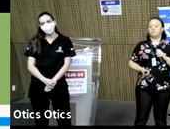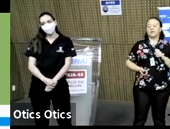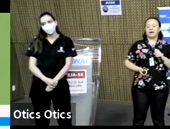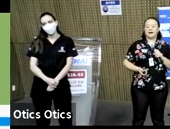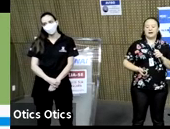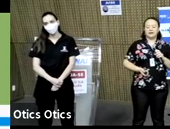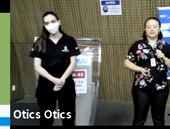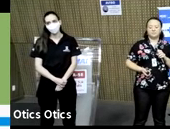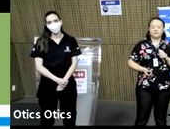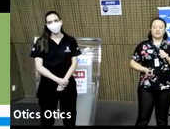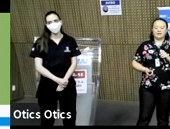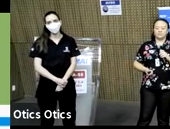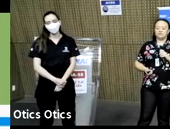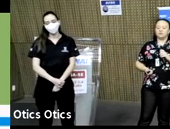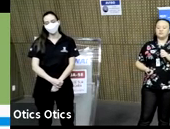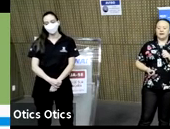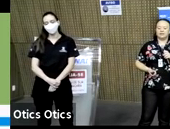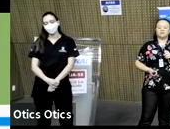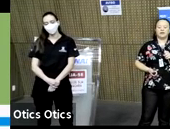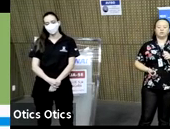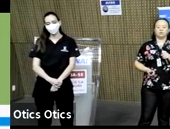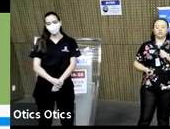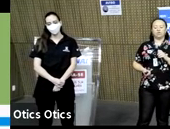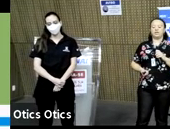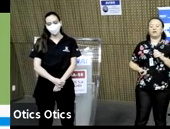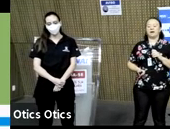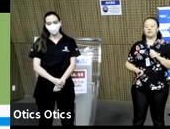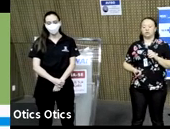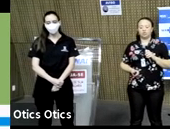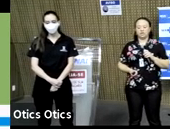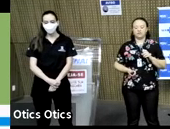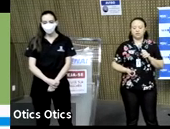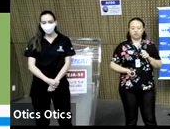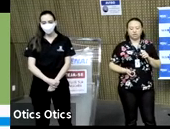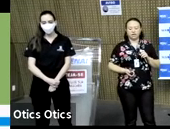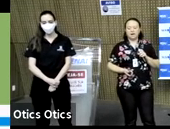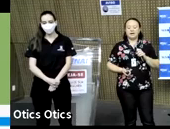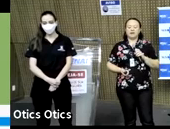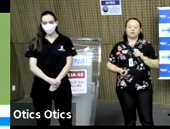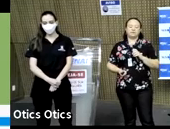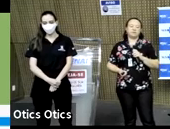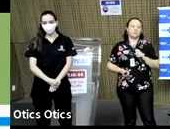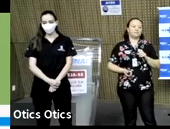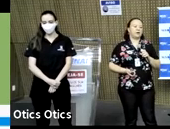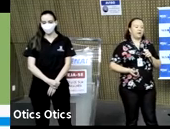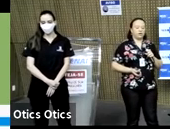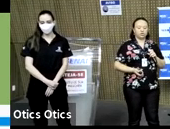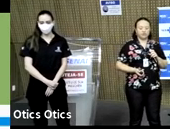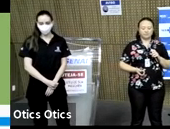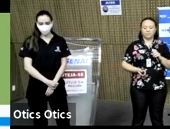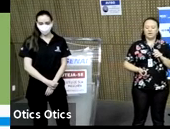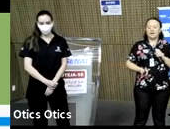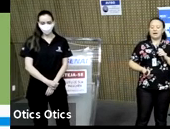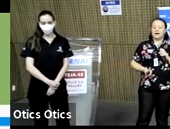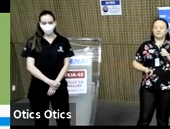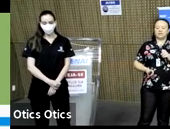unidade. As especialidades mais solicitadas, endodontia, radiologia e cirurgia, e entre os exames é o